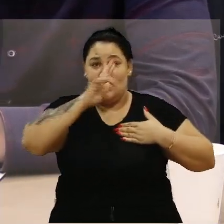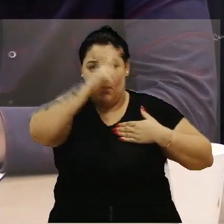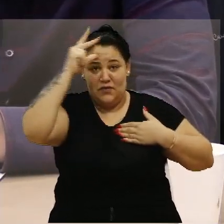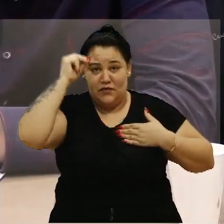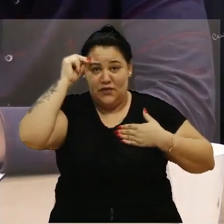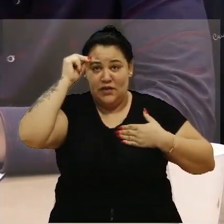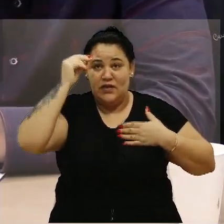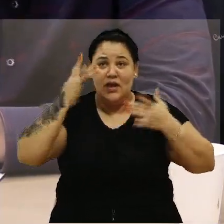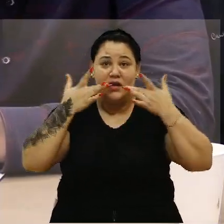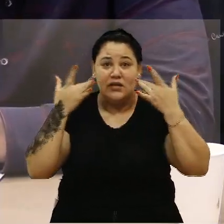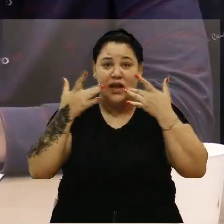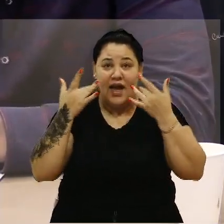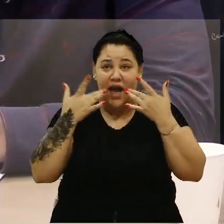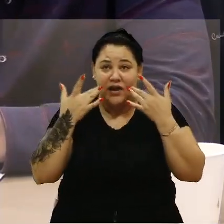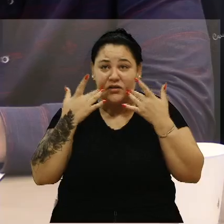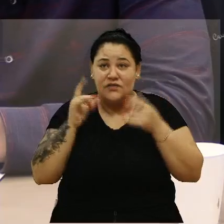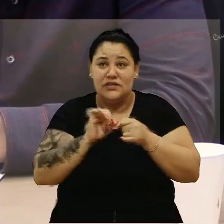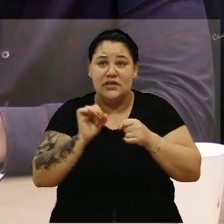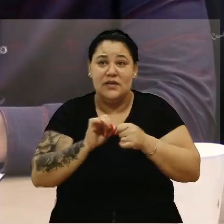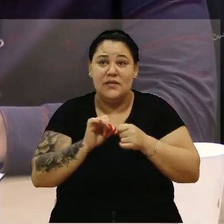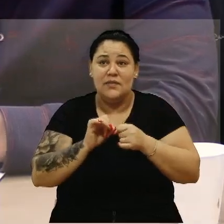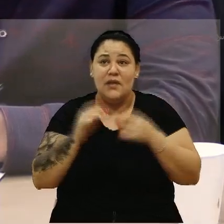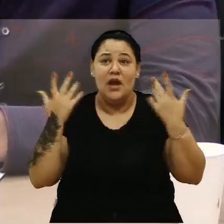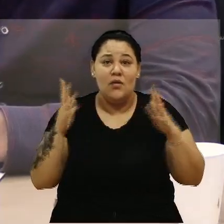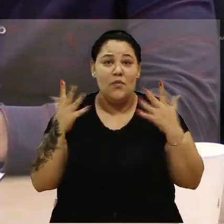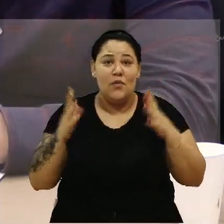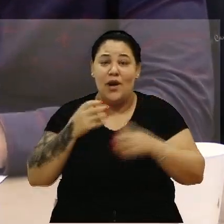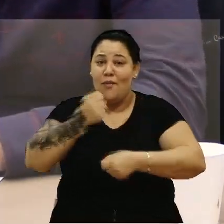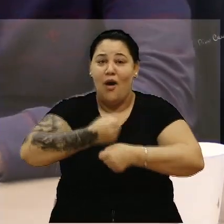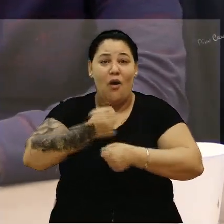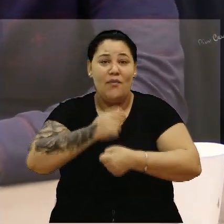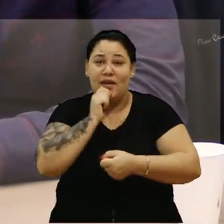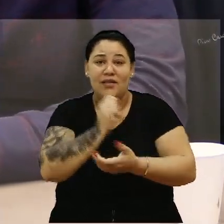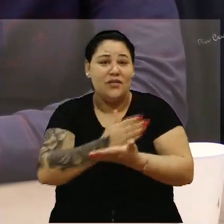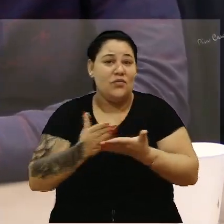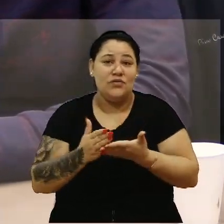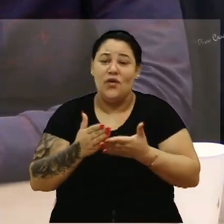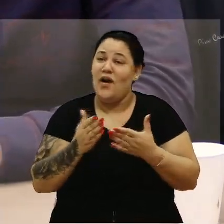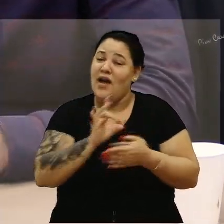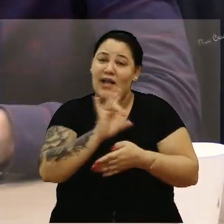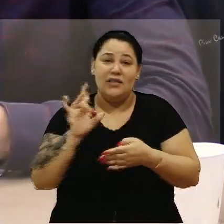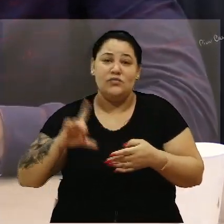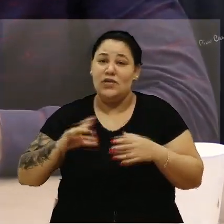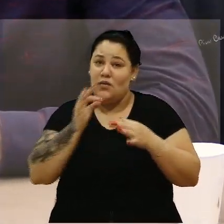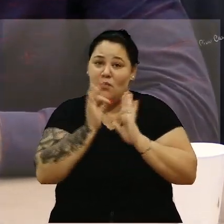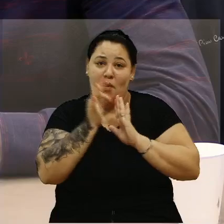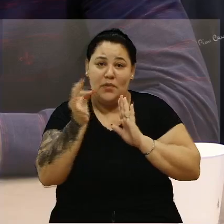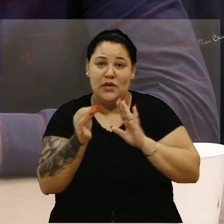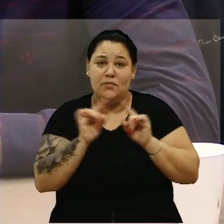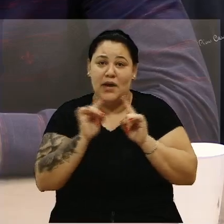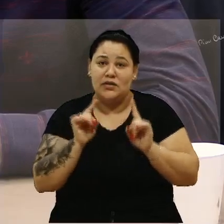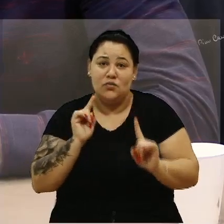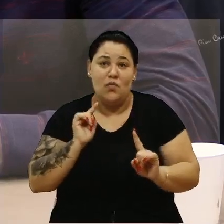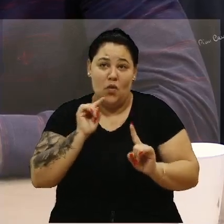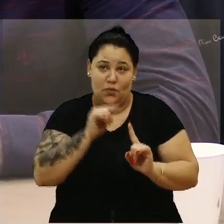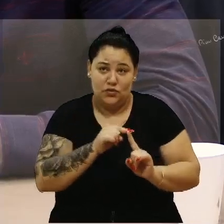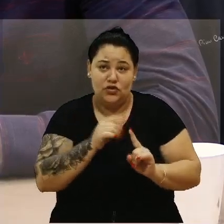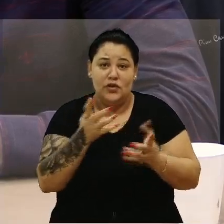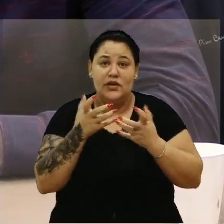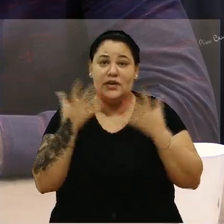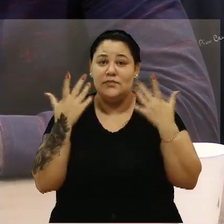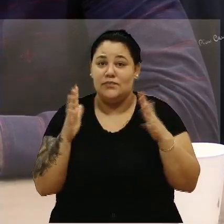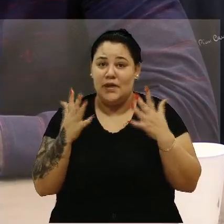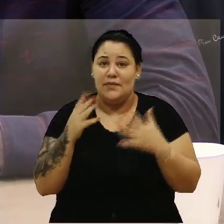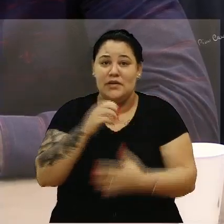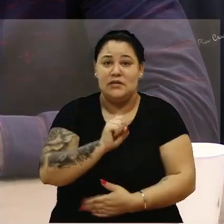seria teatro fazer um bailão para comemorar uma obra que não começou. Então, cada um tem uma visão. Mas o meu intuito aqui era... Eu queria elogiar o Samuel,